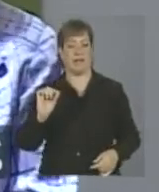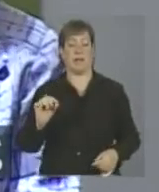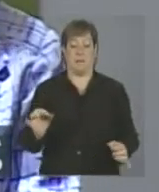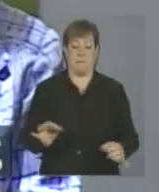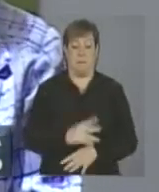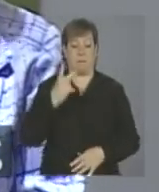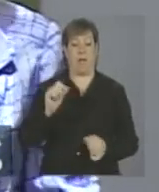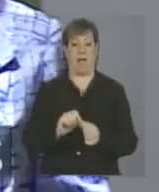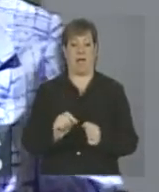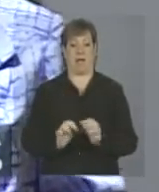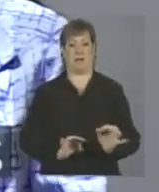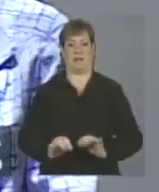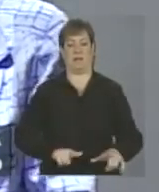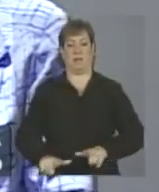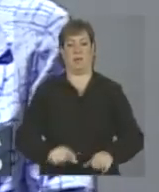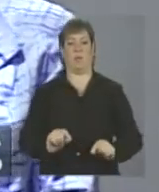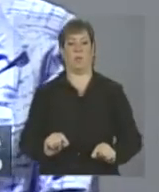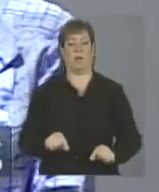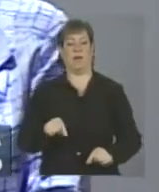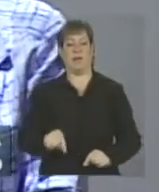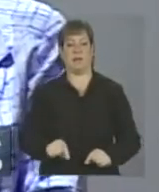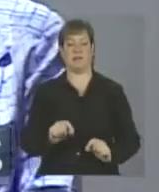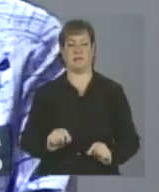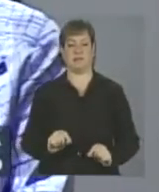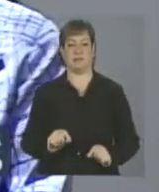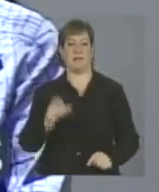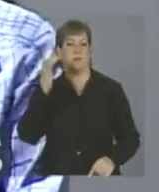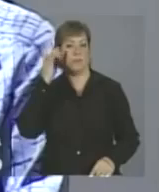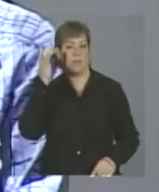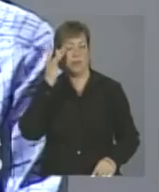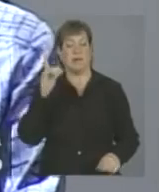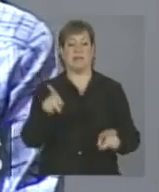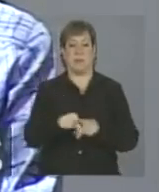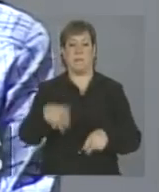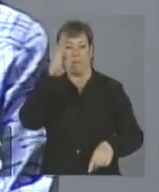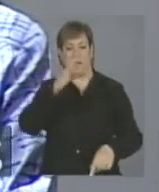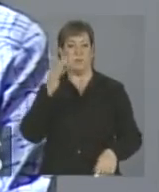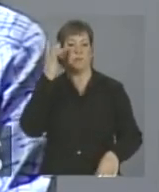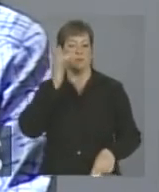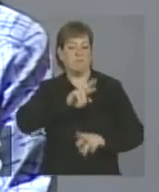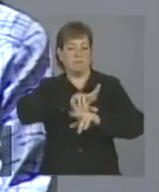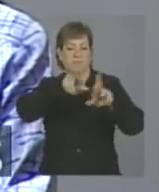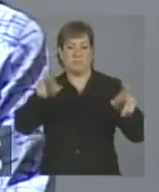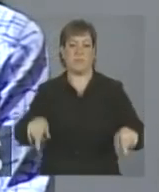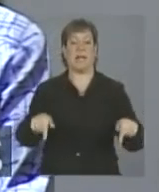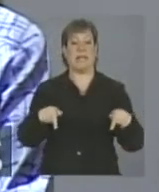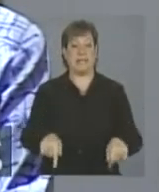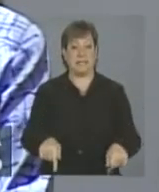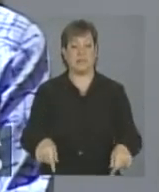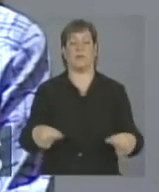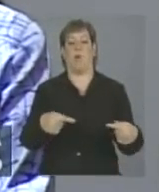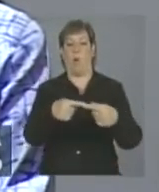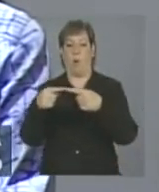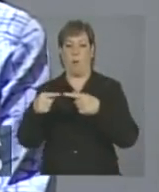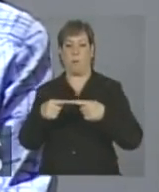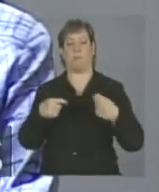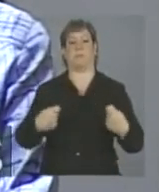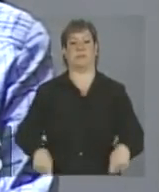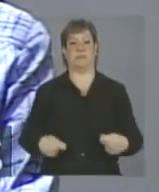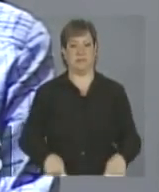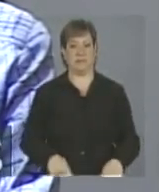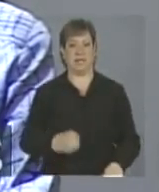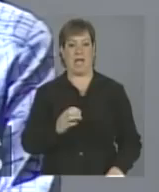atuar. Essa flexibilidade também é característica do Brasil. E eu acho que é essa combinação